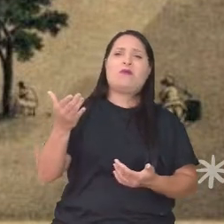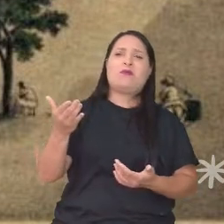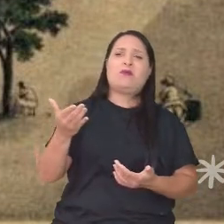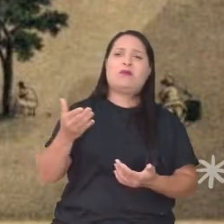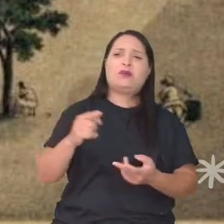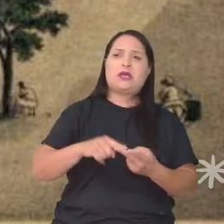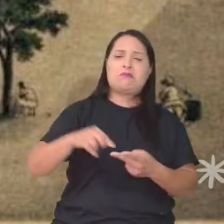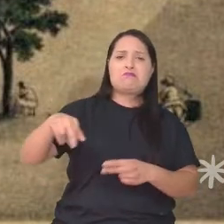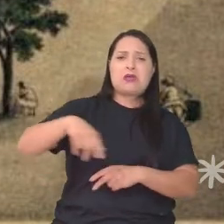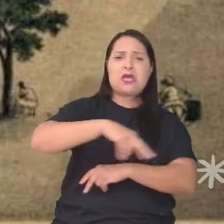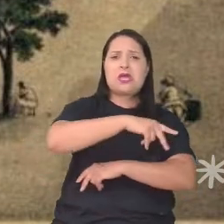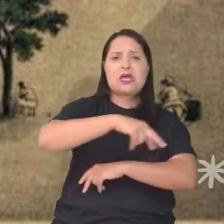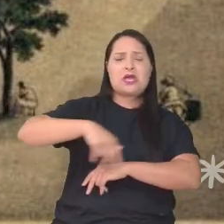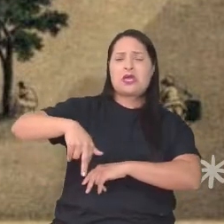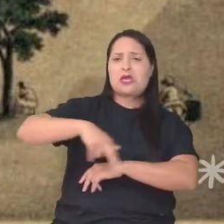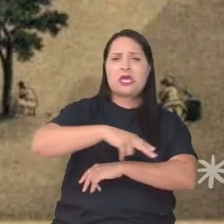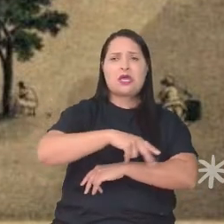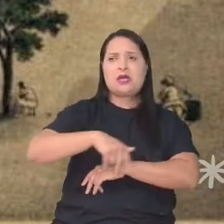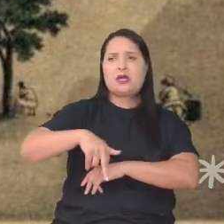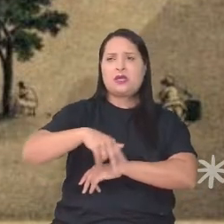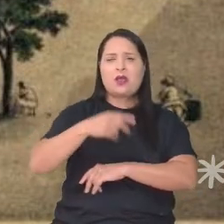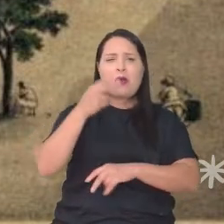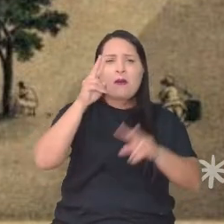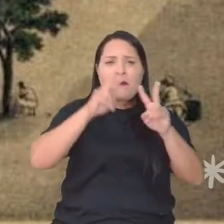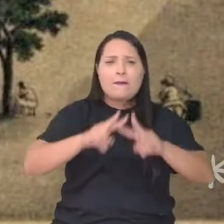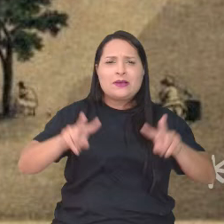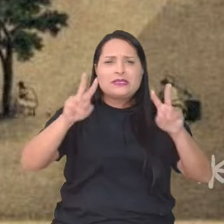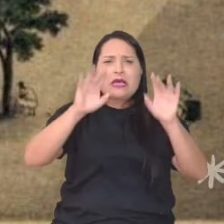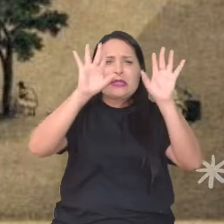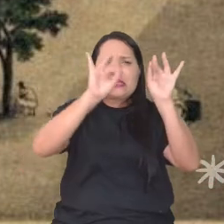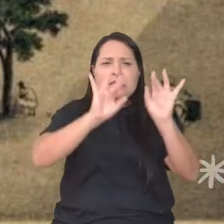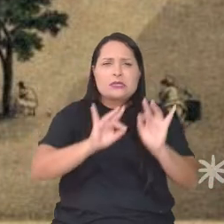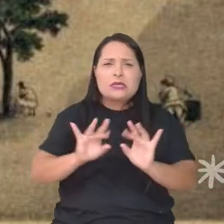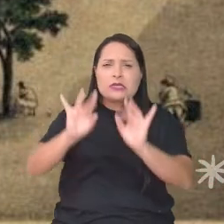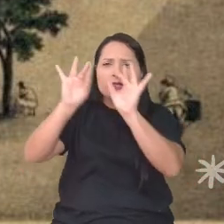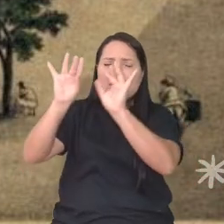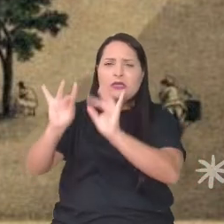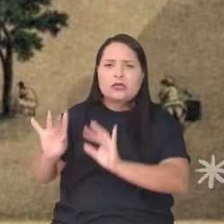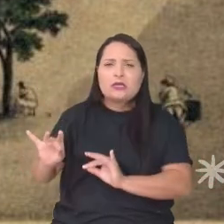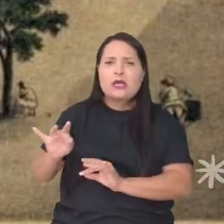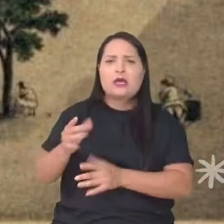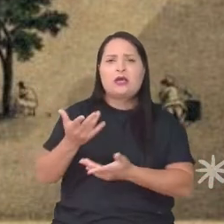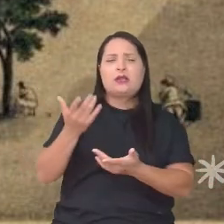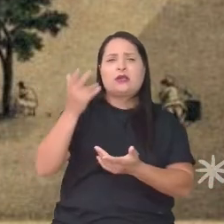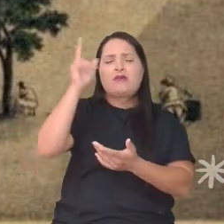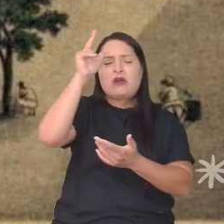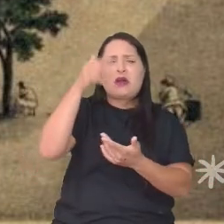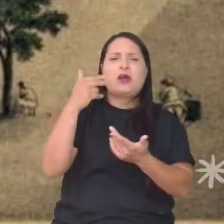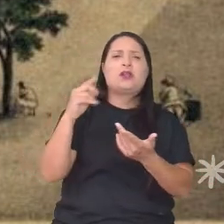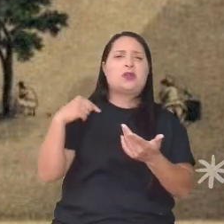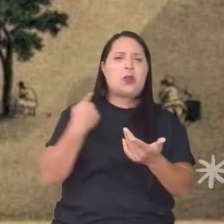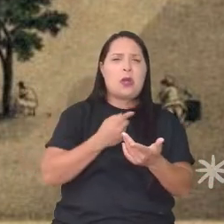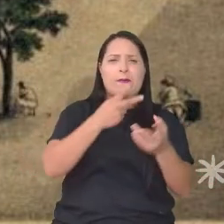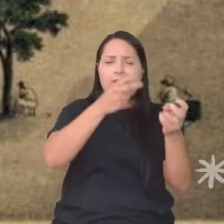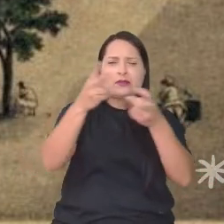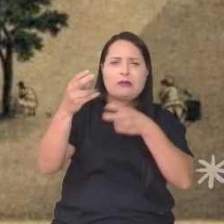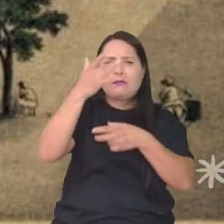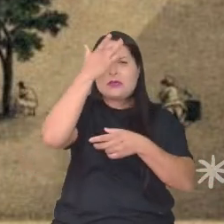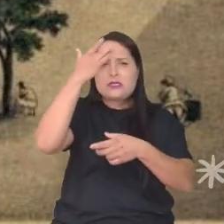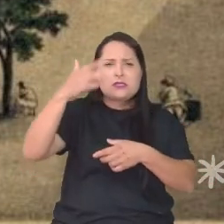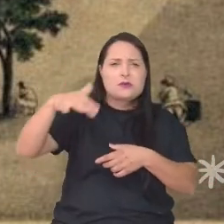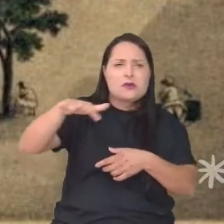pé também, né? E se a gente puder observar bem Cavalos, direitinho, cavalos também, a gente vê, né? Pessoas negras ali,